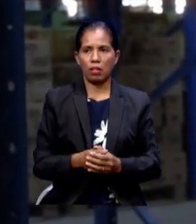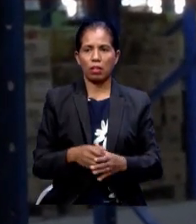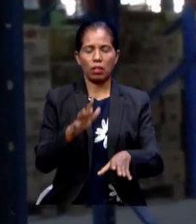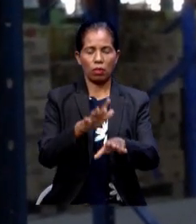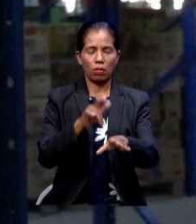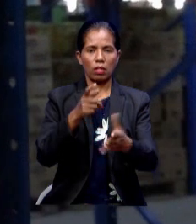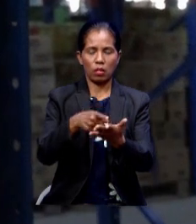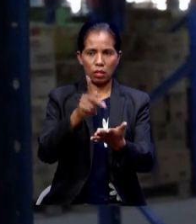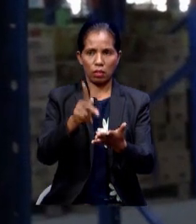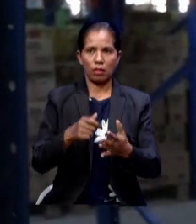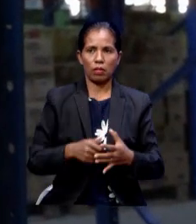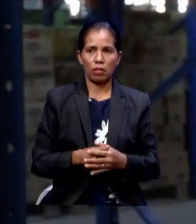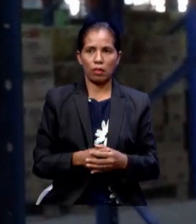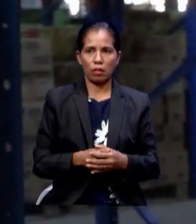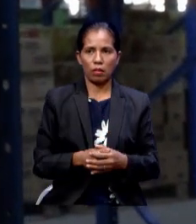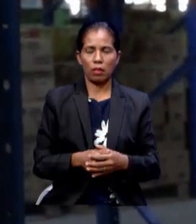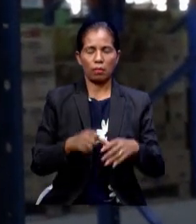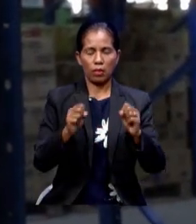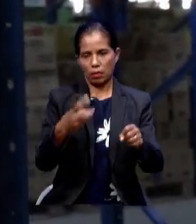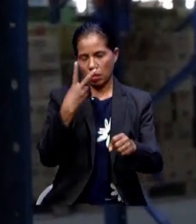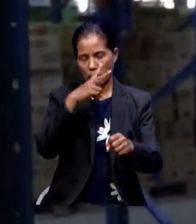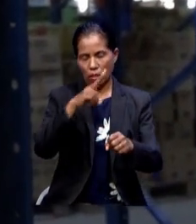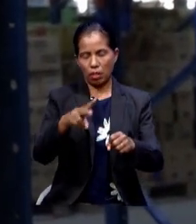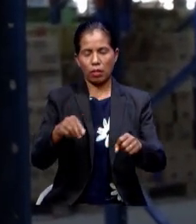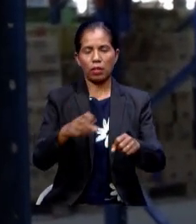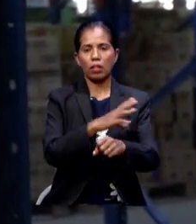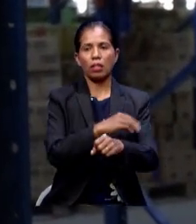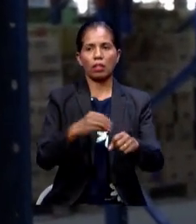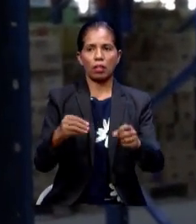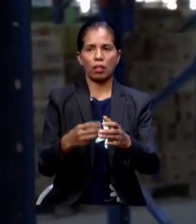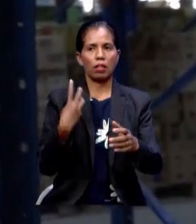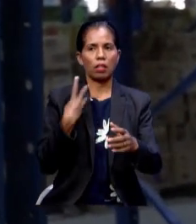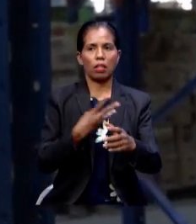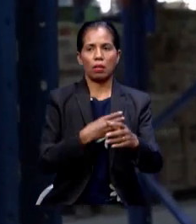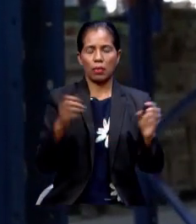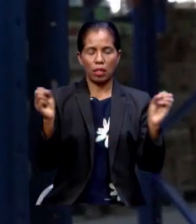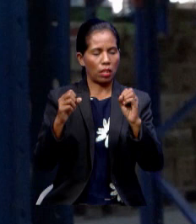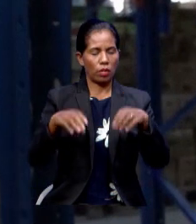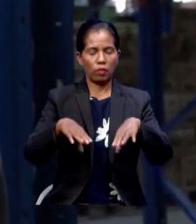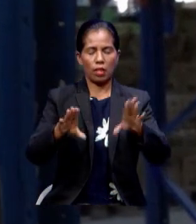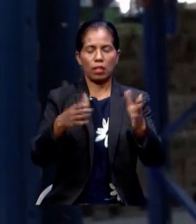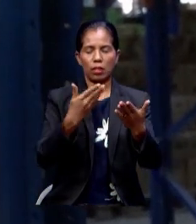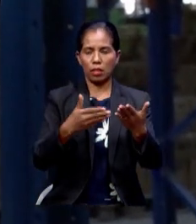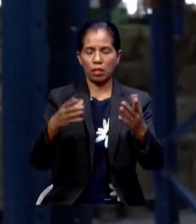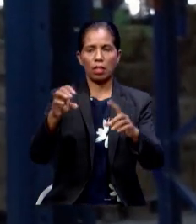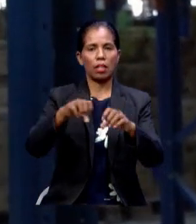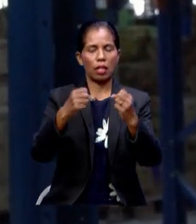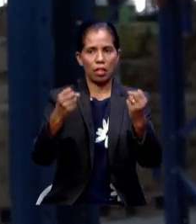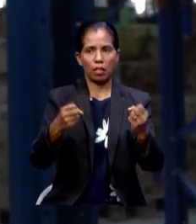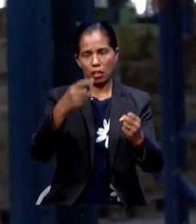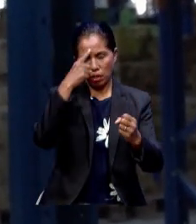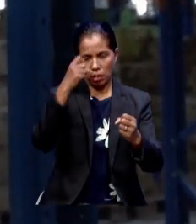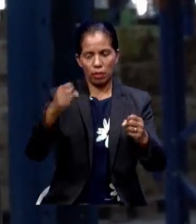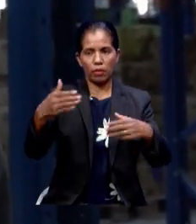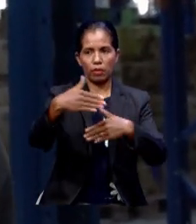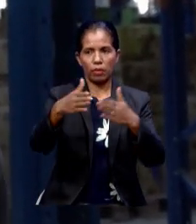fali si sa supermarket ne. Imi mas beli hari amin yang supermarket memar nya ne amin lafan sa sang prazo at lain tambah husi gudang